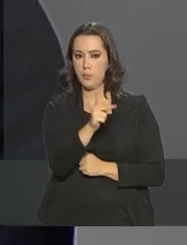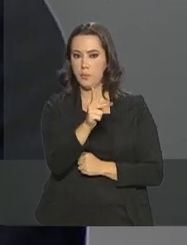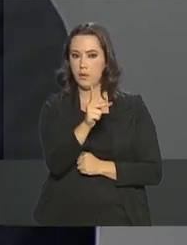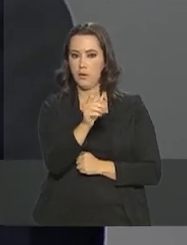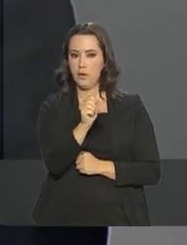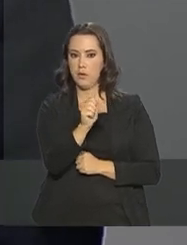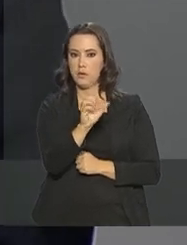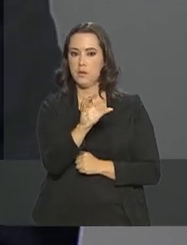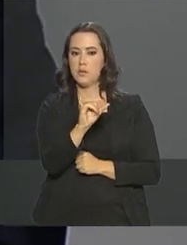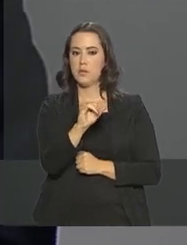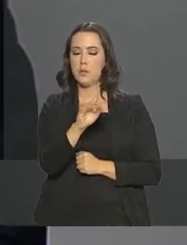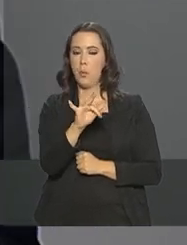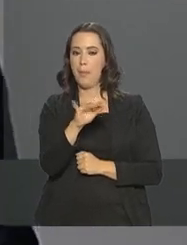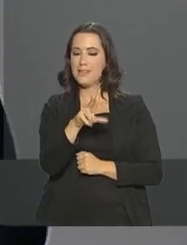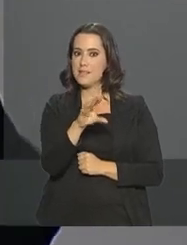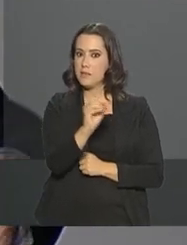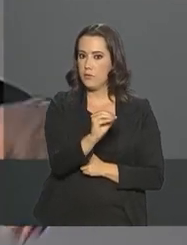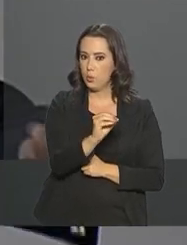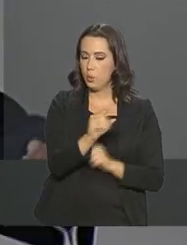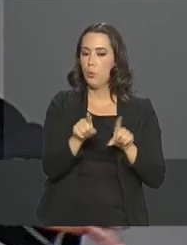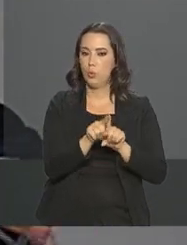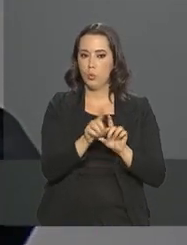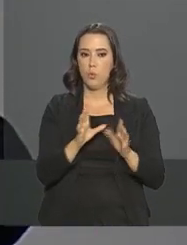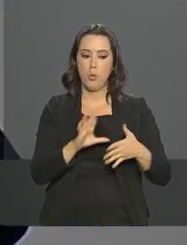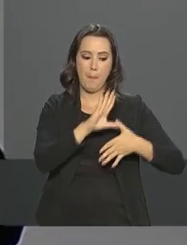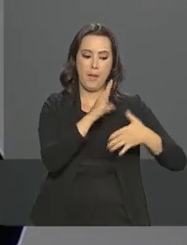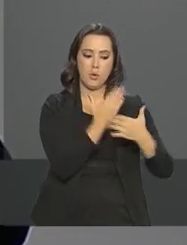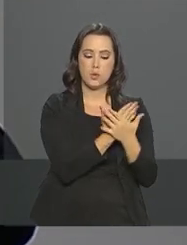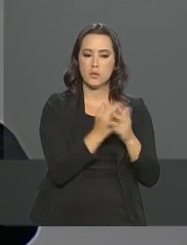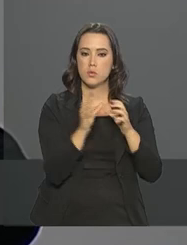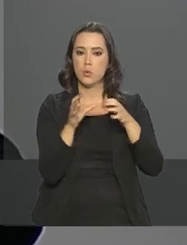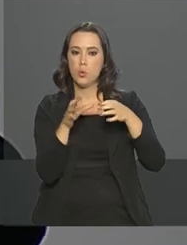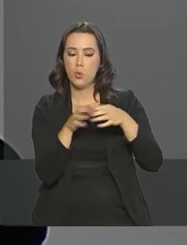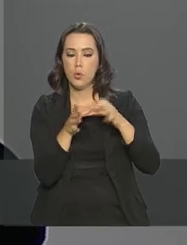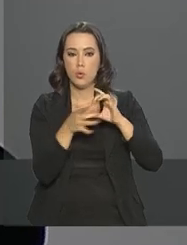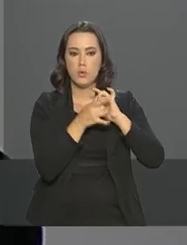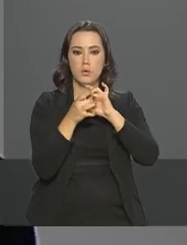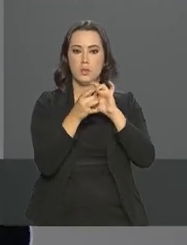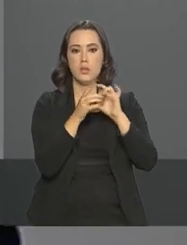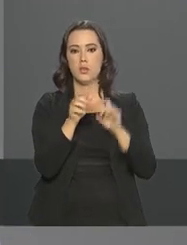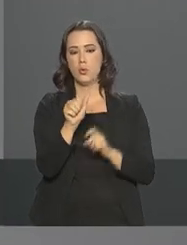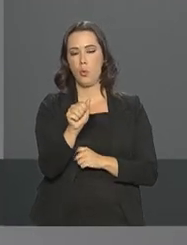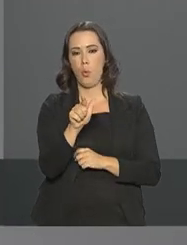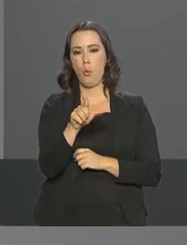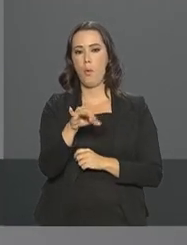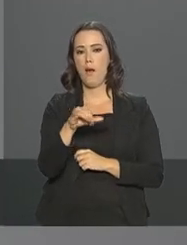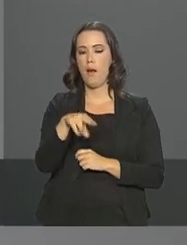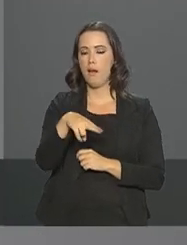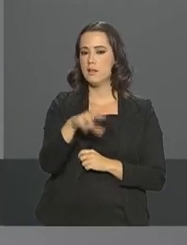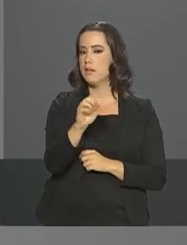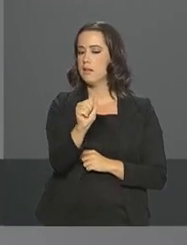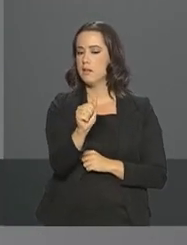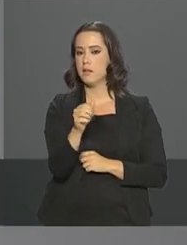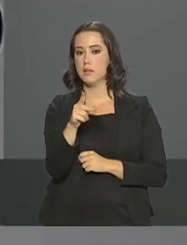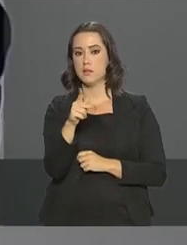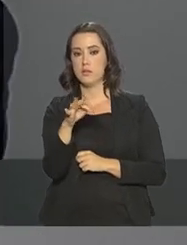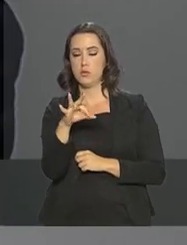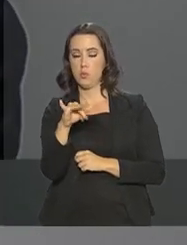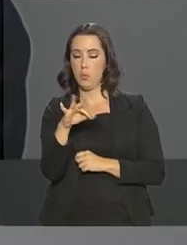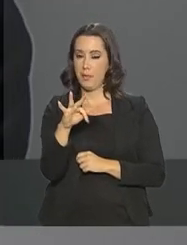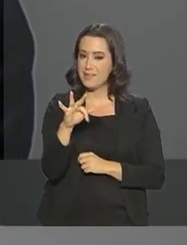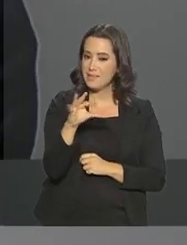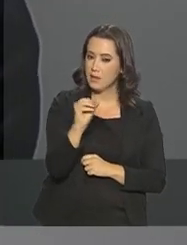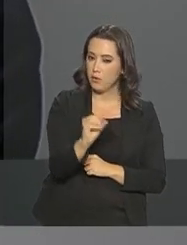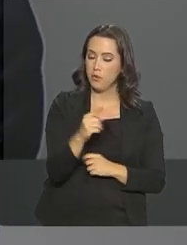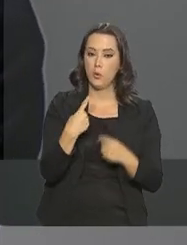do eu entre o mercosul ea aliança do pacífico até por uma razão fundamental está na constituição